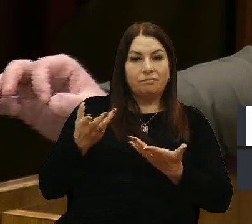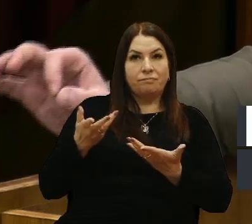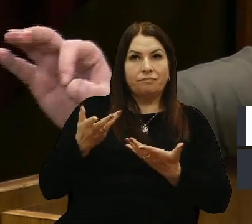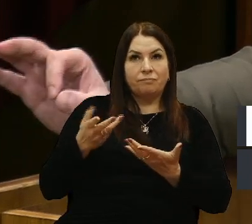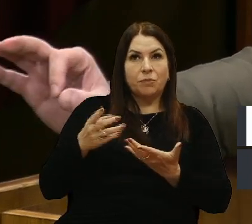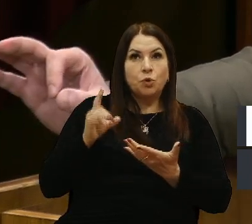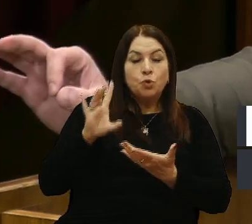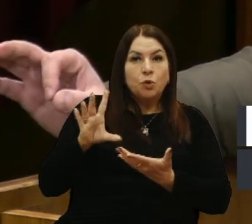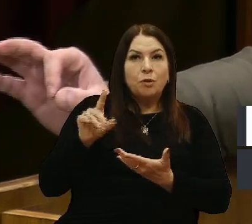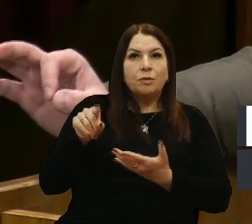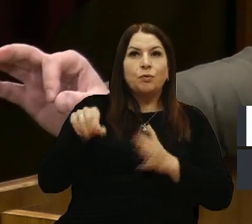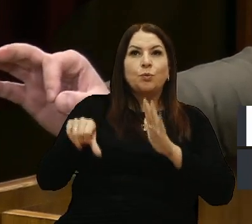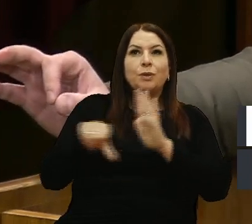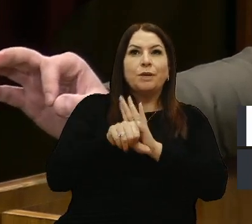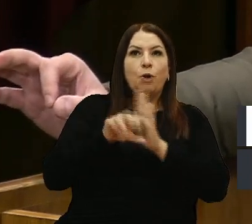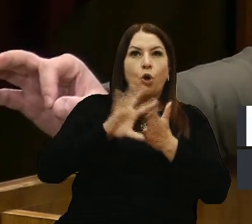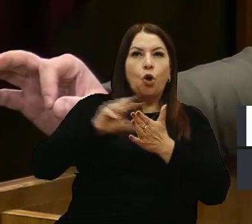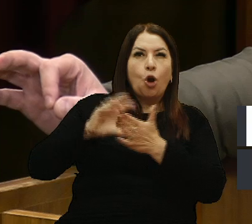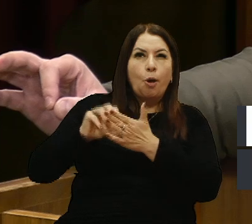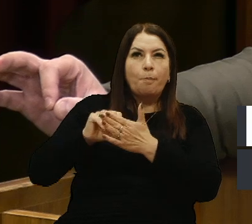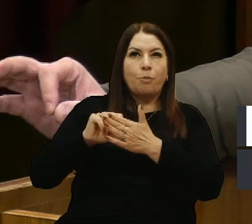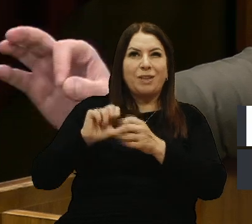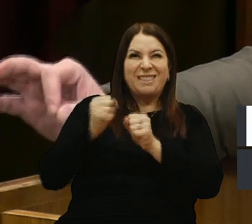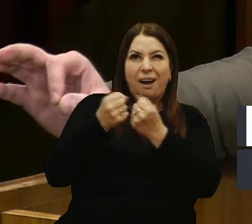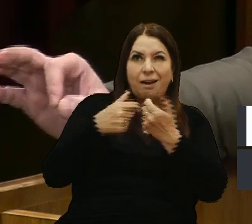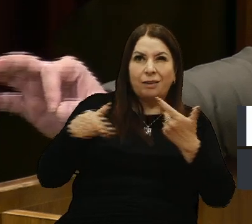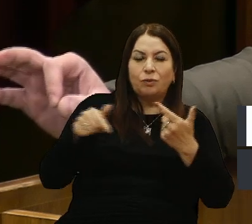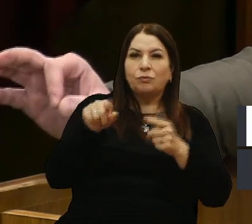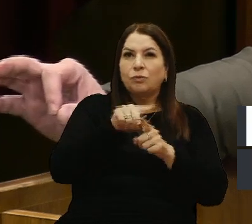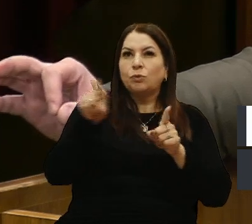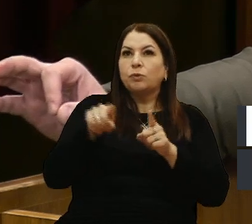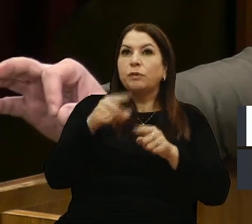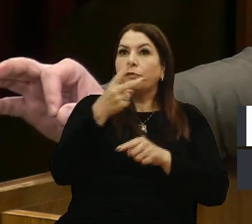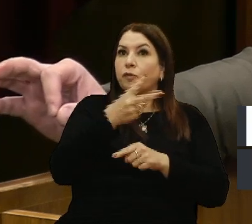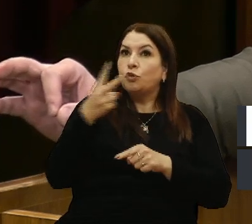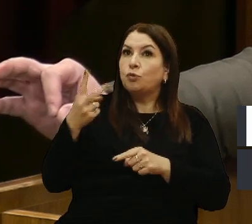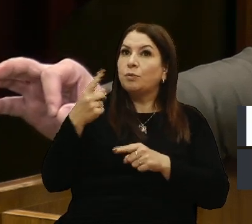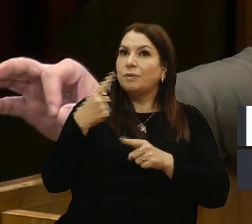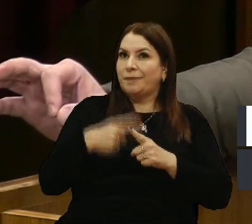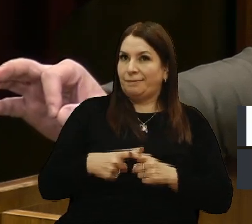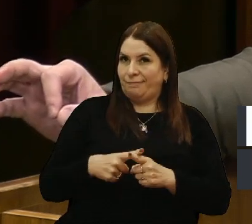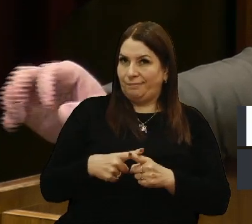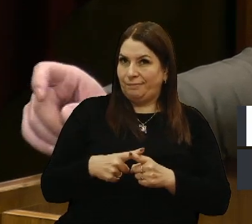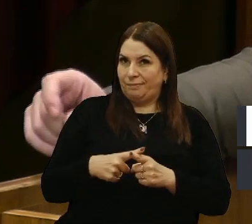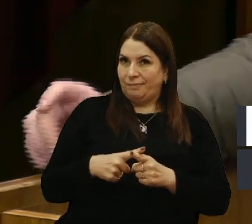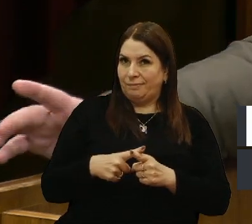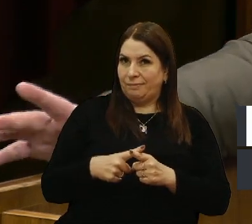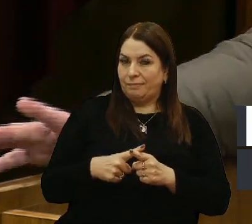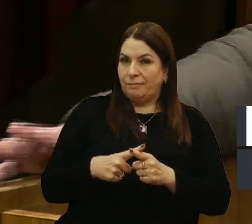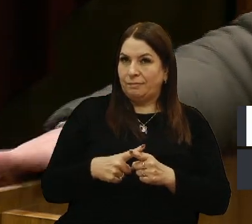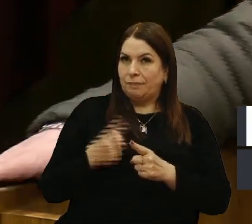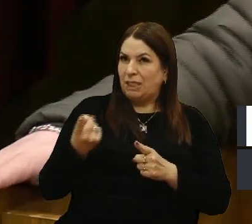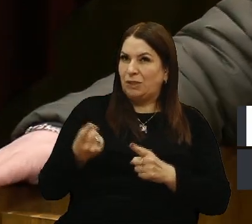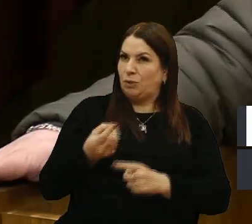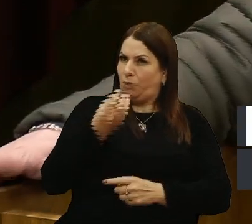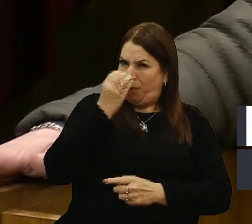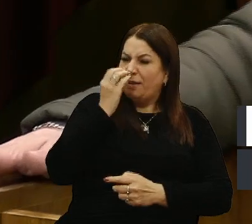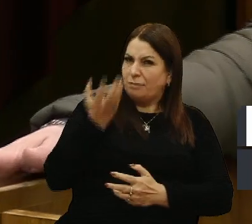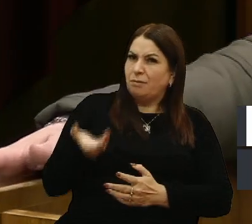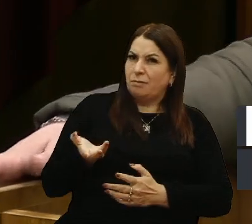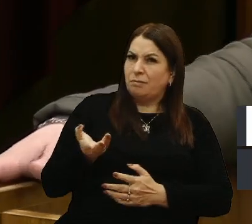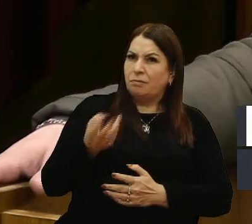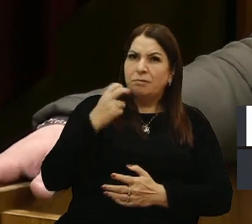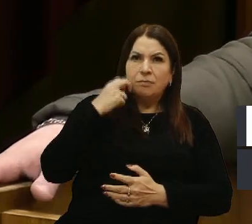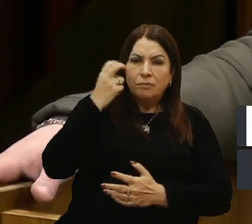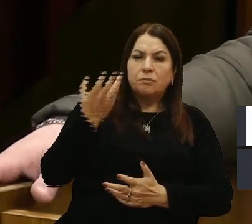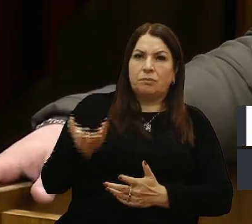Só do crime de furto arrombamento, 22 vezes. Isso é uma palhaçada, isso é uma